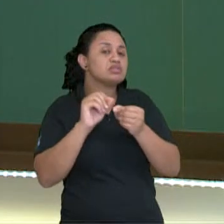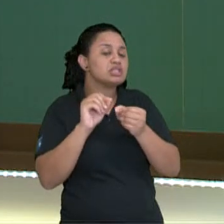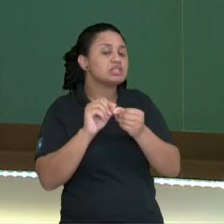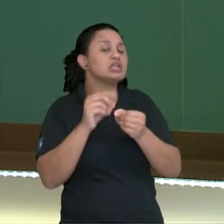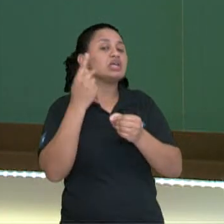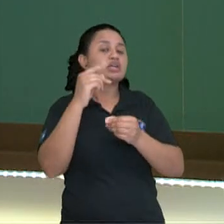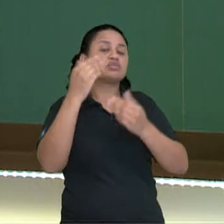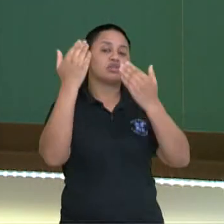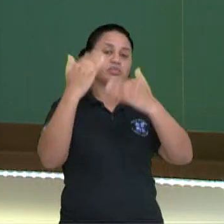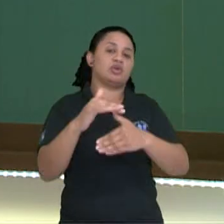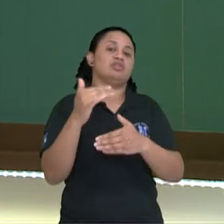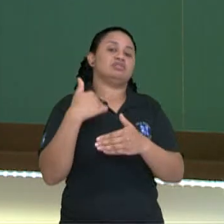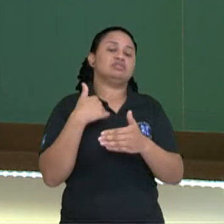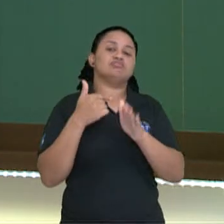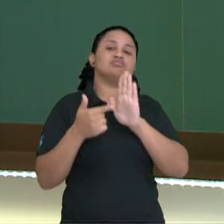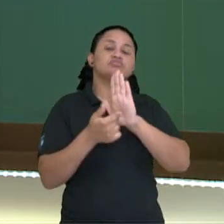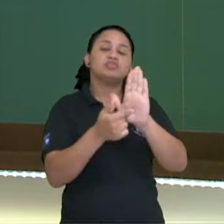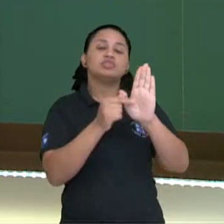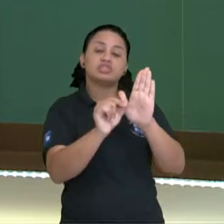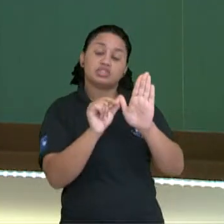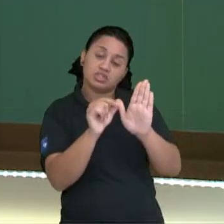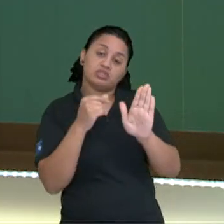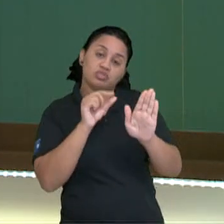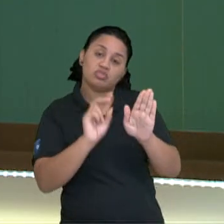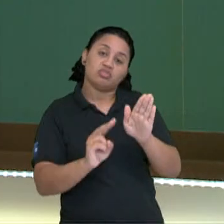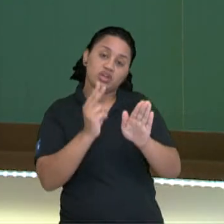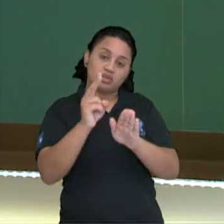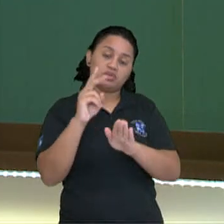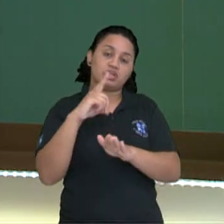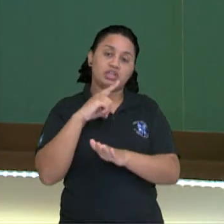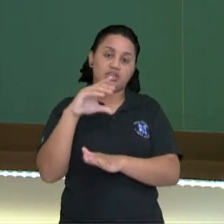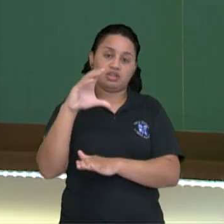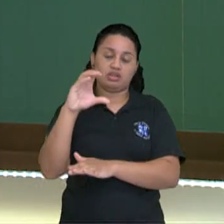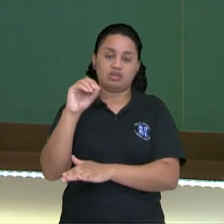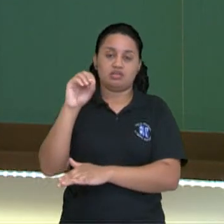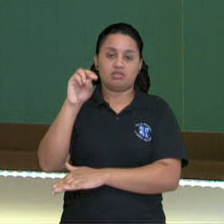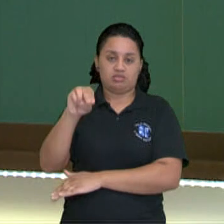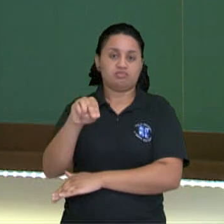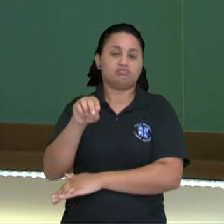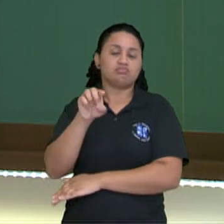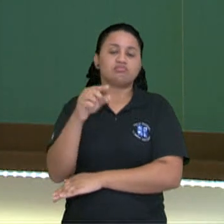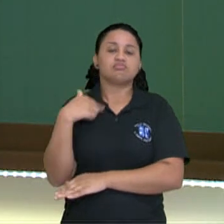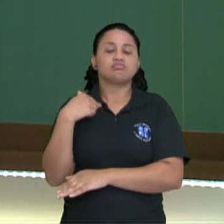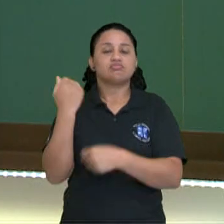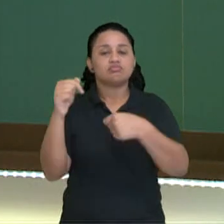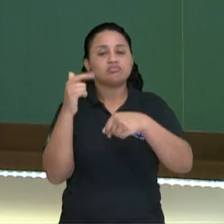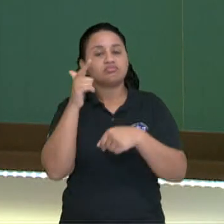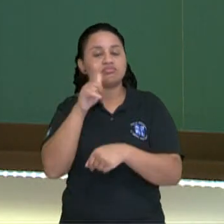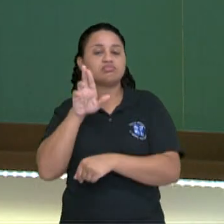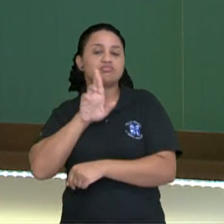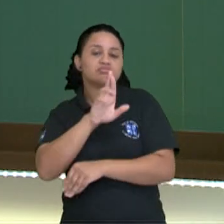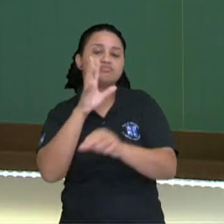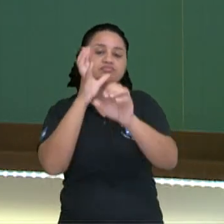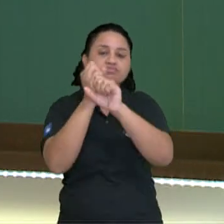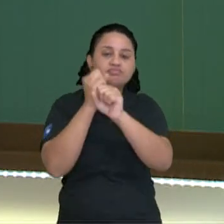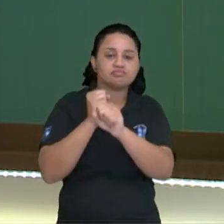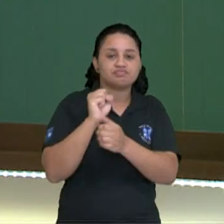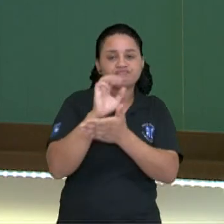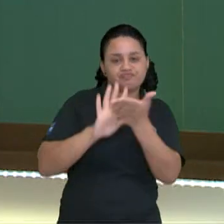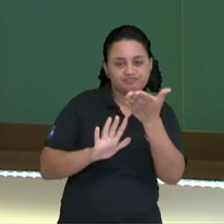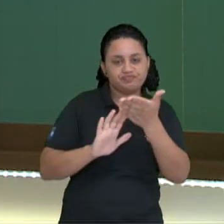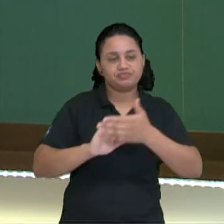seu teste estará indicado o valor desse cosseno, tá? Que é o que você vai precisar para a resolução desse